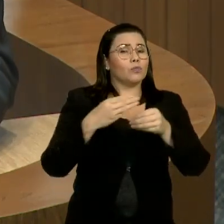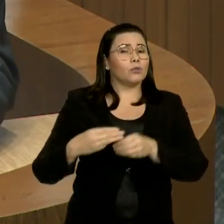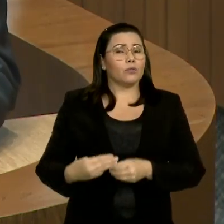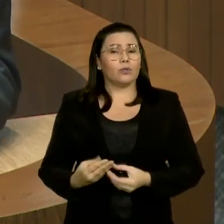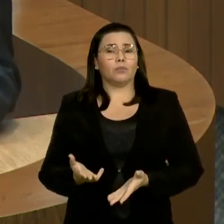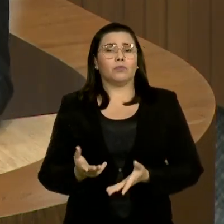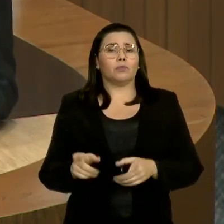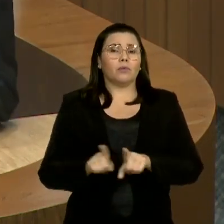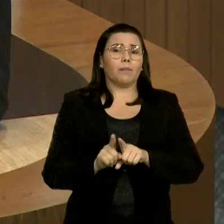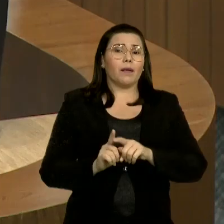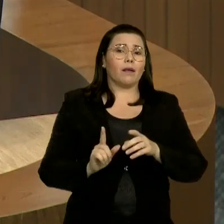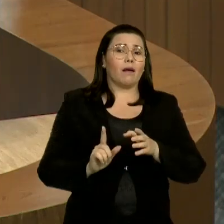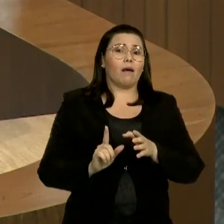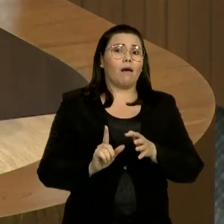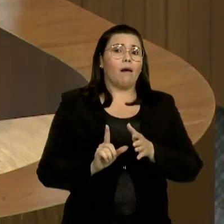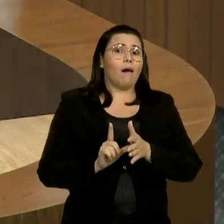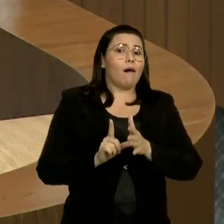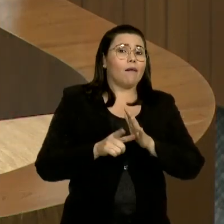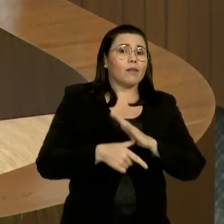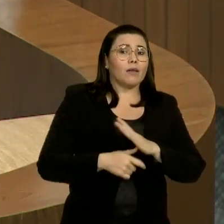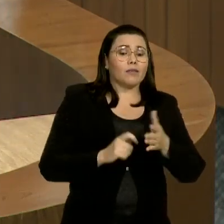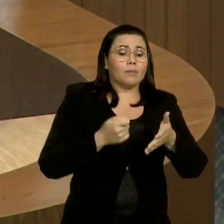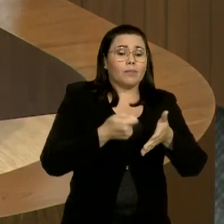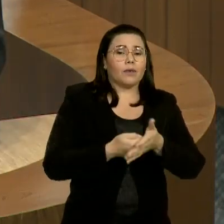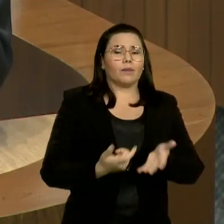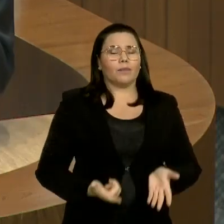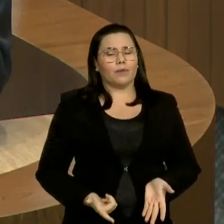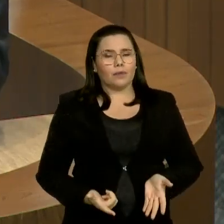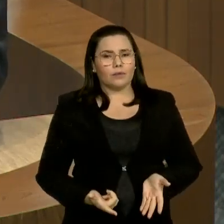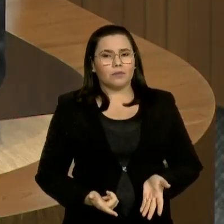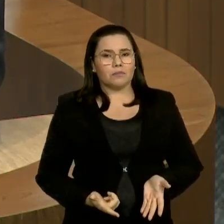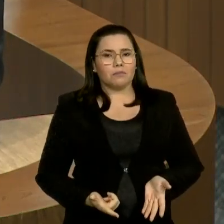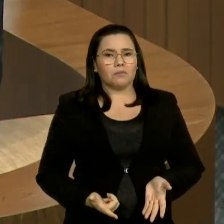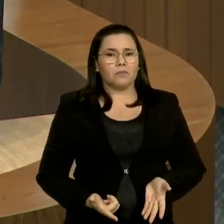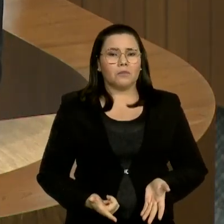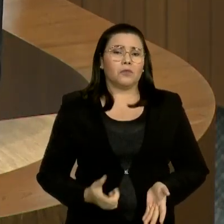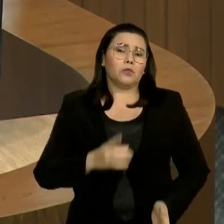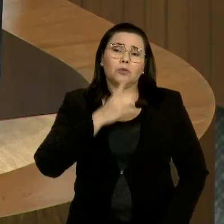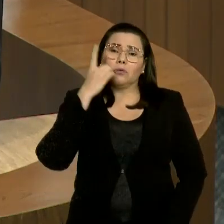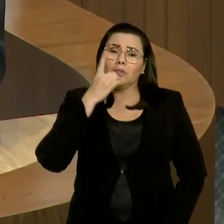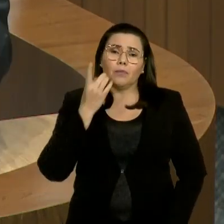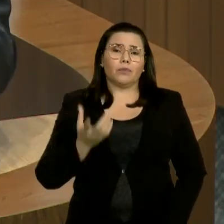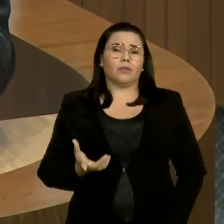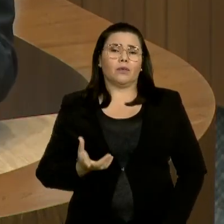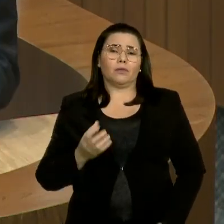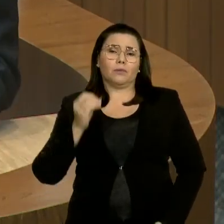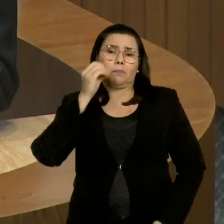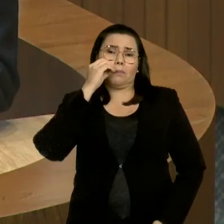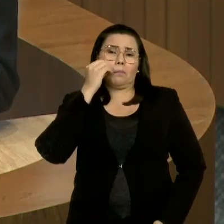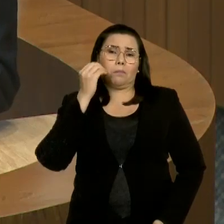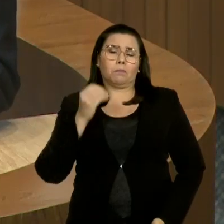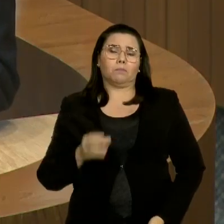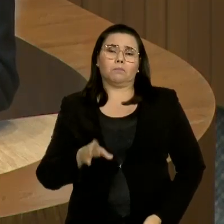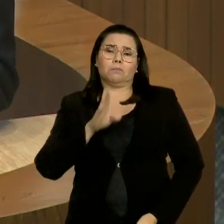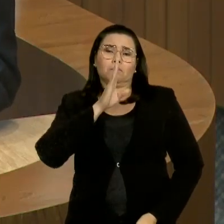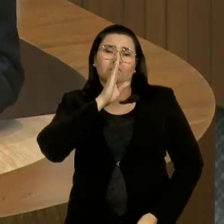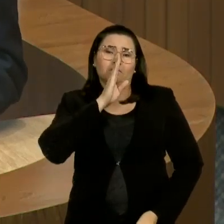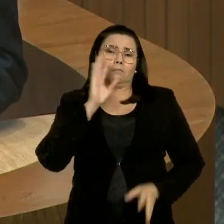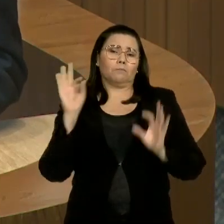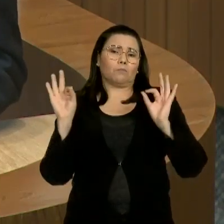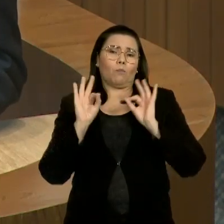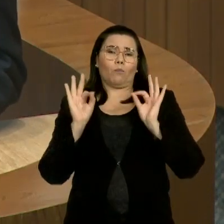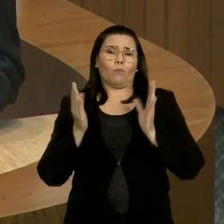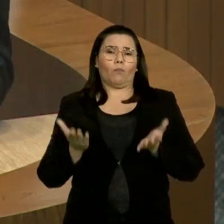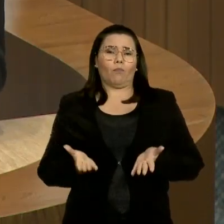me chamou a atenção até de eu mudar a linha do raciocínio do ou melhor do meu discurso que era um